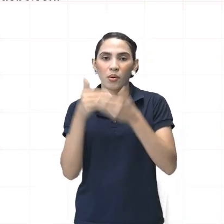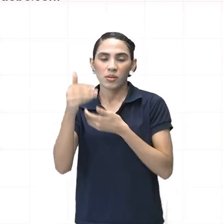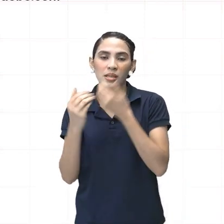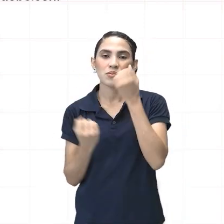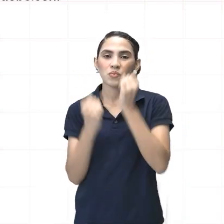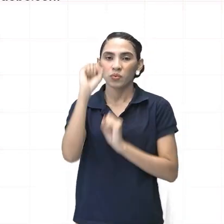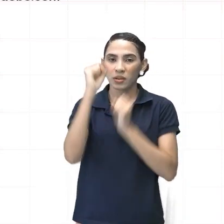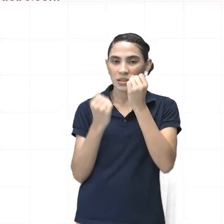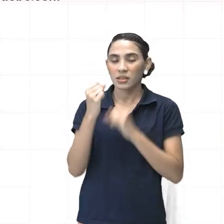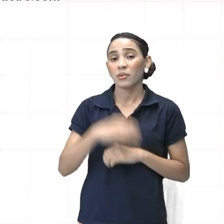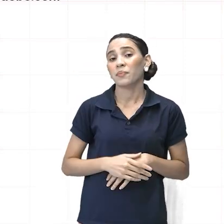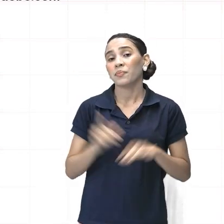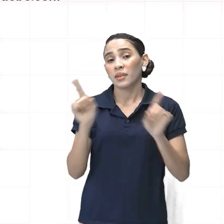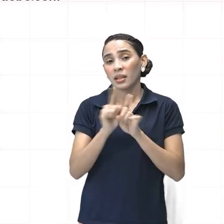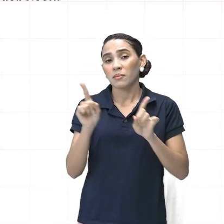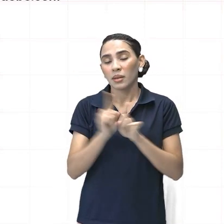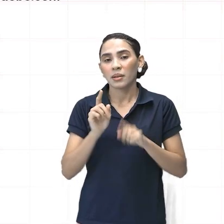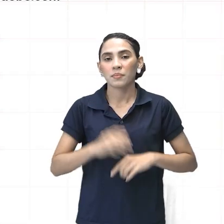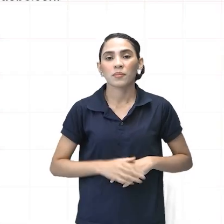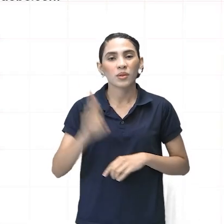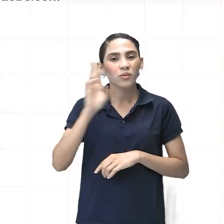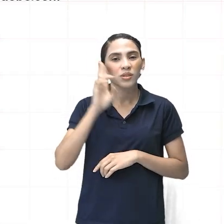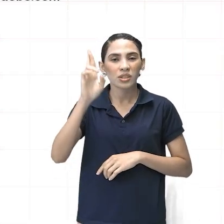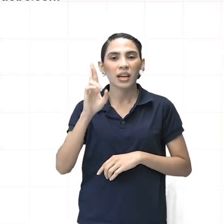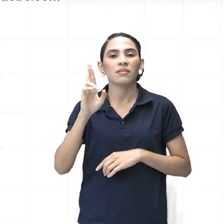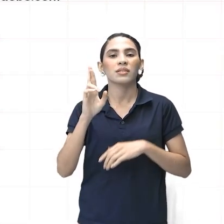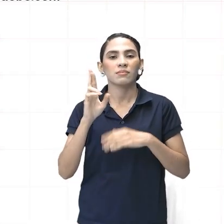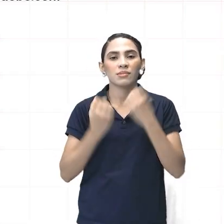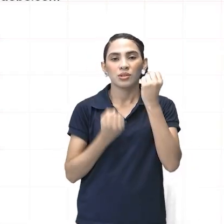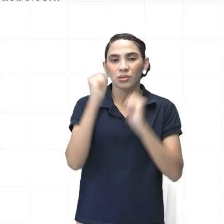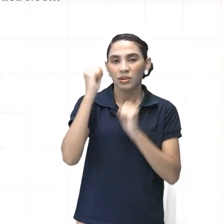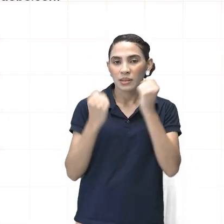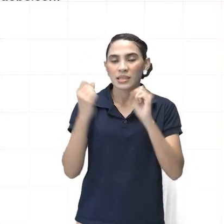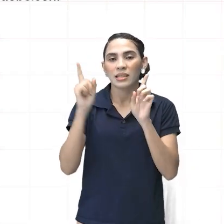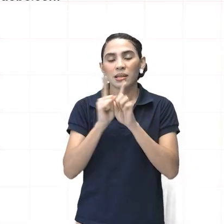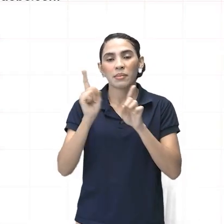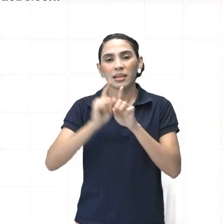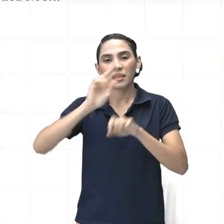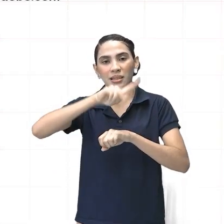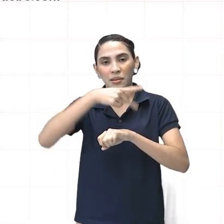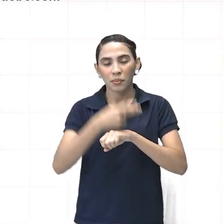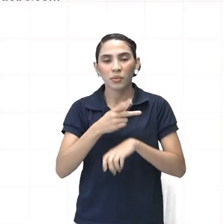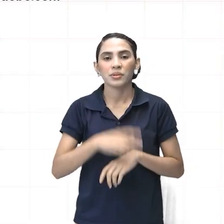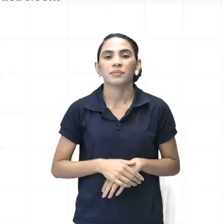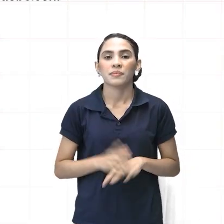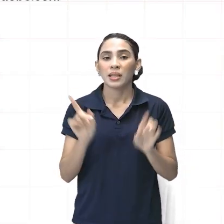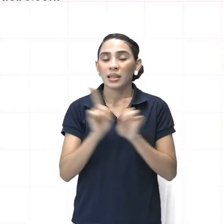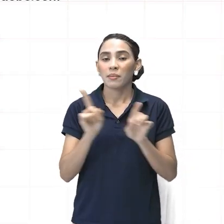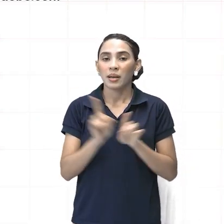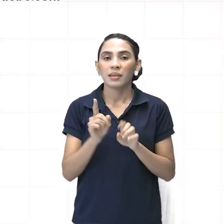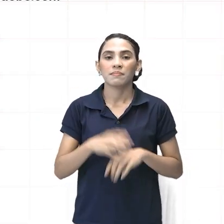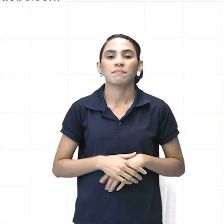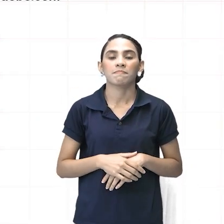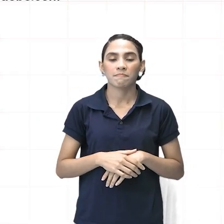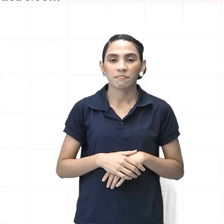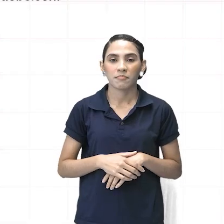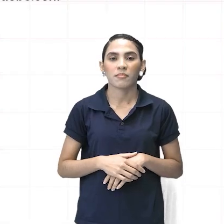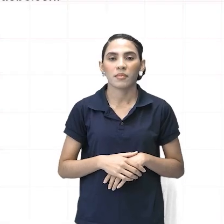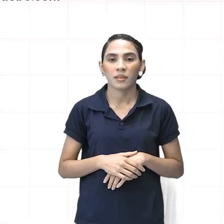de industrialização, ou até mesmo os donos dessas indústrias acabaram posteriormente aí também, né,